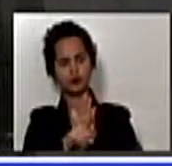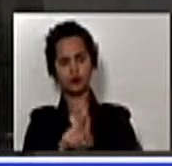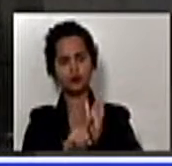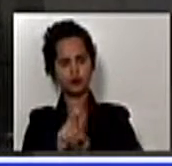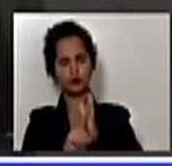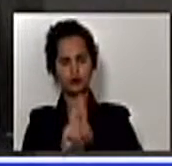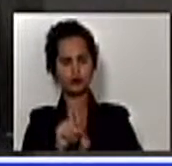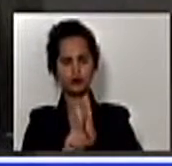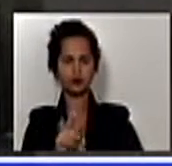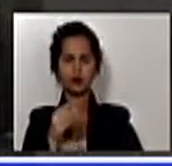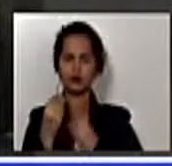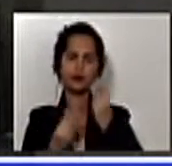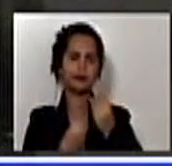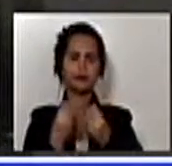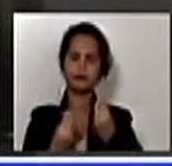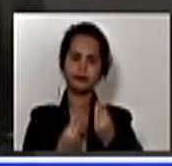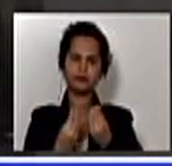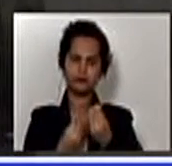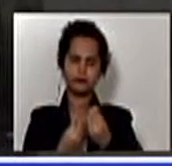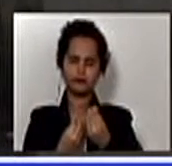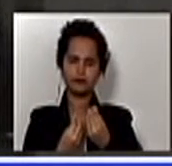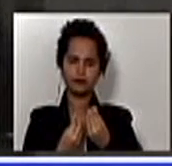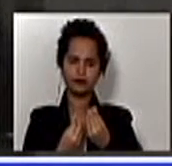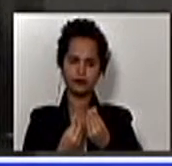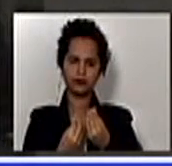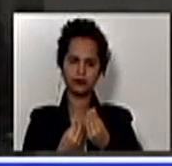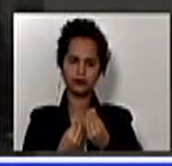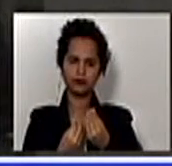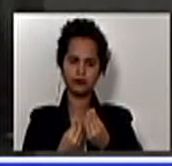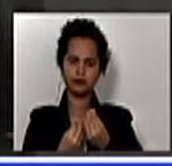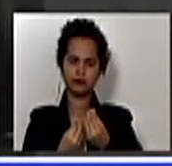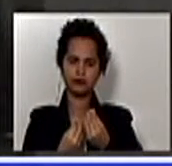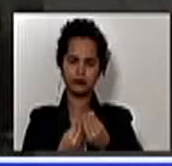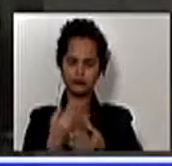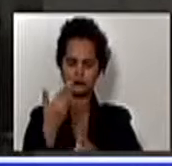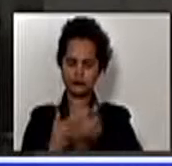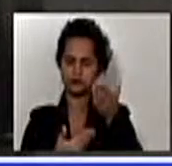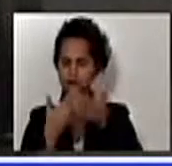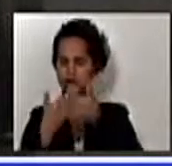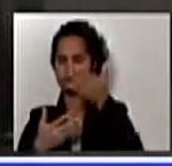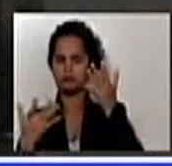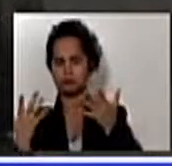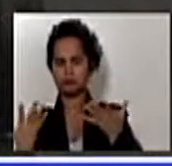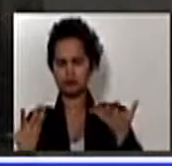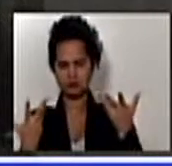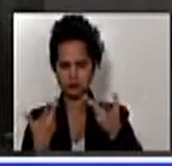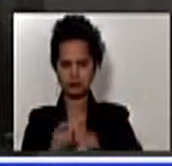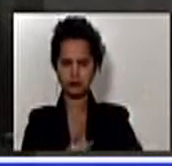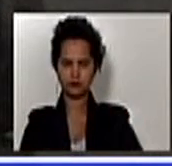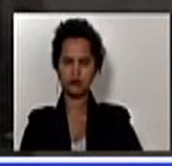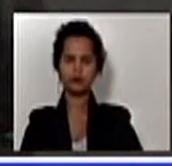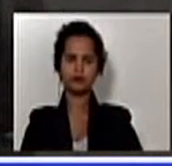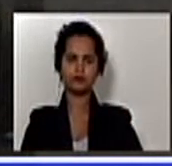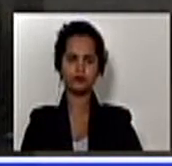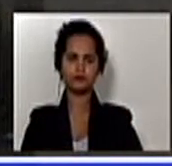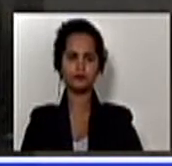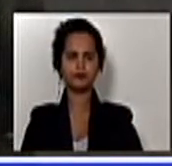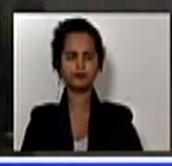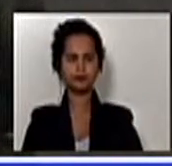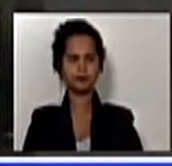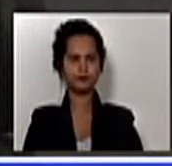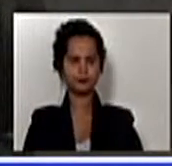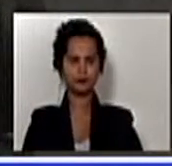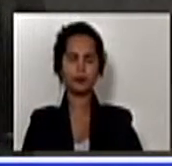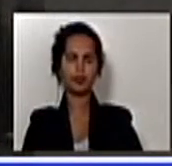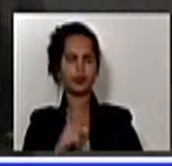de possibilidade de receitas, que eu chamaria de receitas extraordinárias. Né? A gente também tem